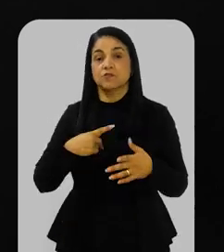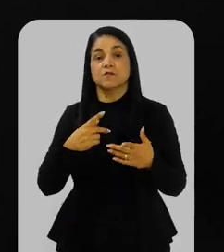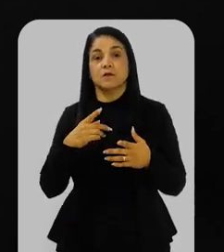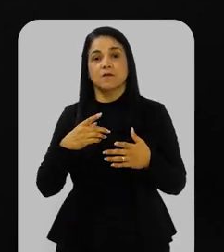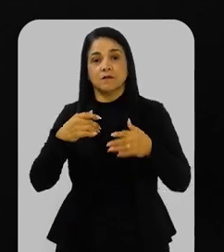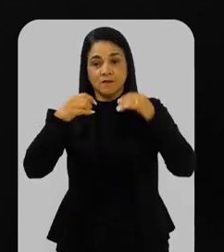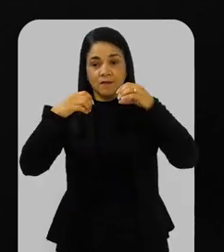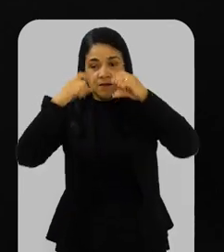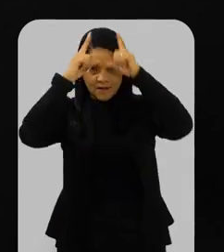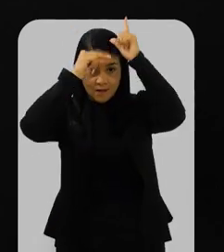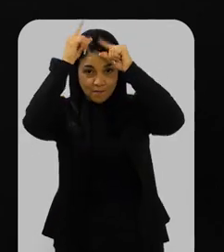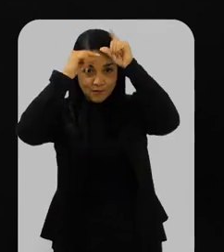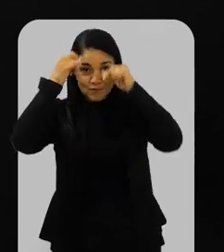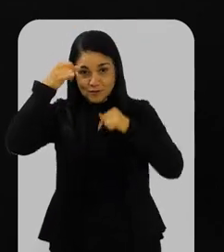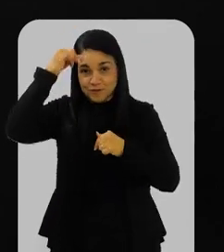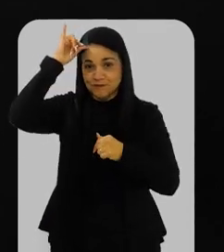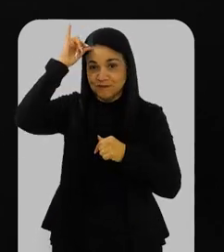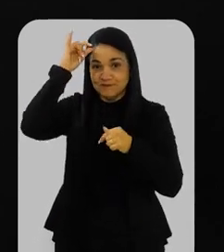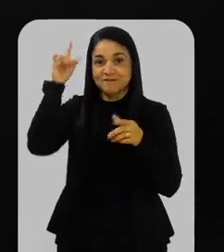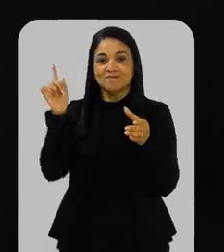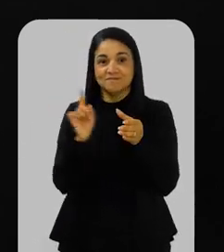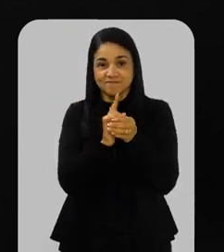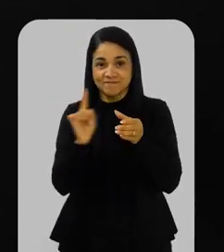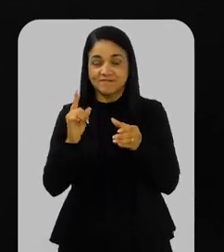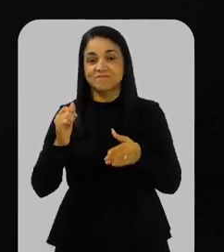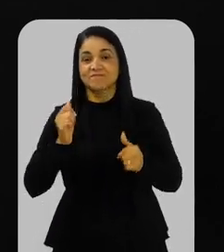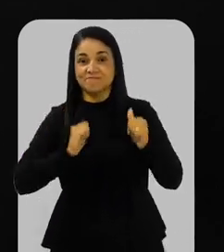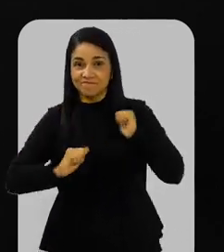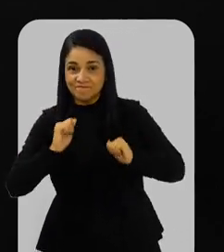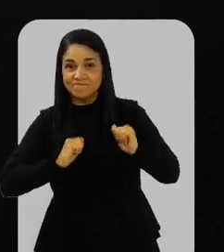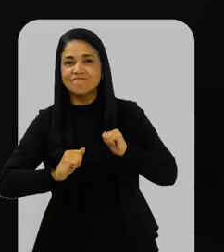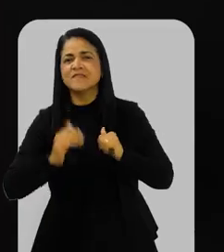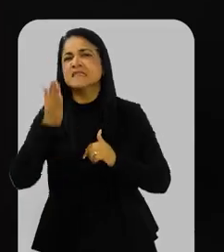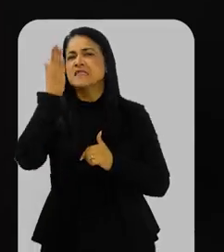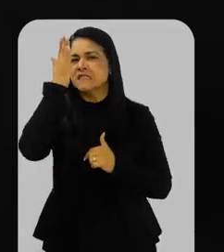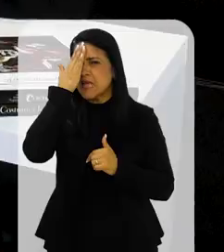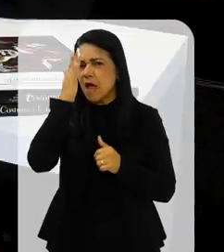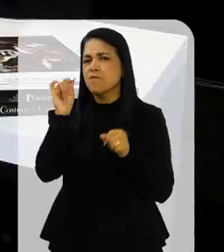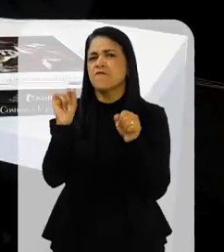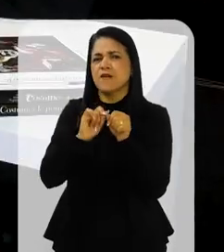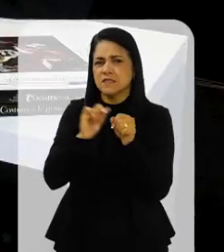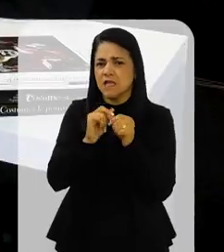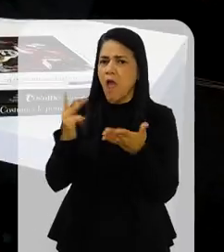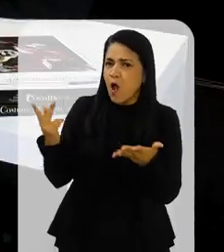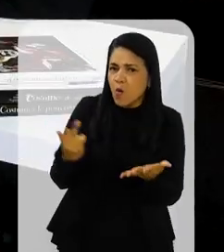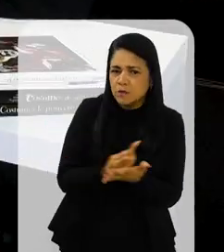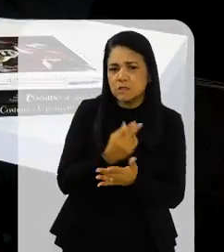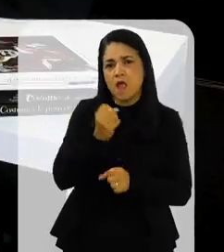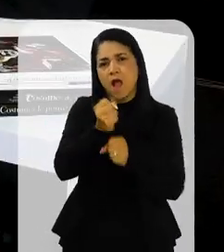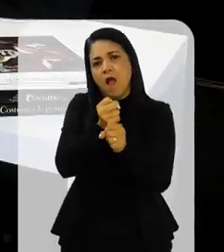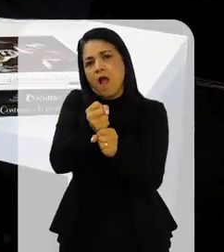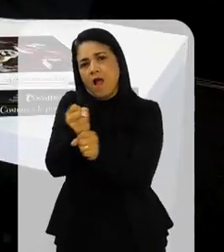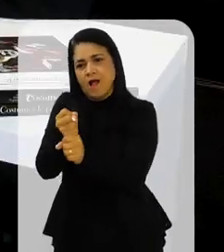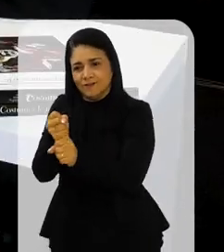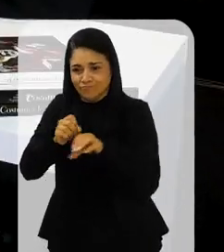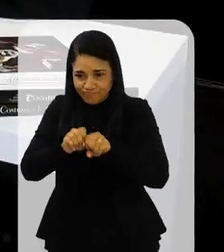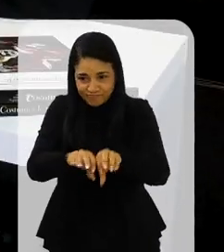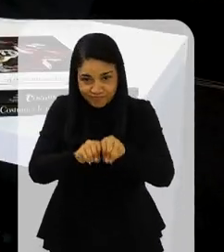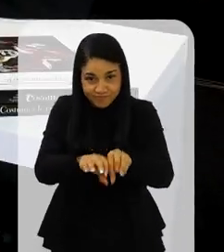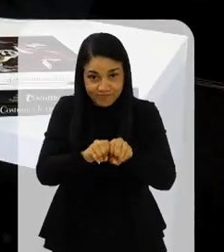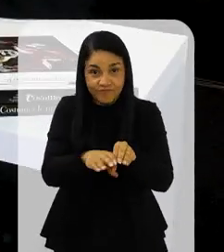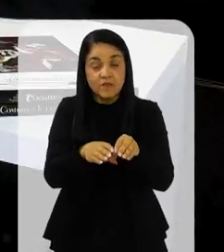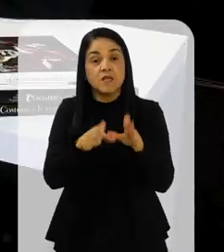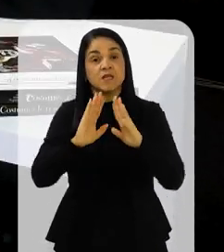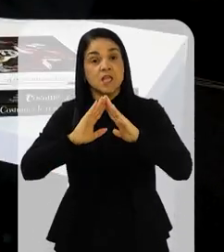também, outros artistas saíram de dentro da equipe. Então, são artistas que fazem esse saber fazer acontecer durante os anos. E